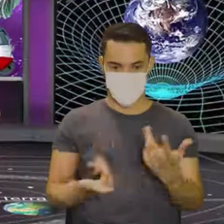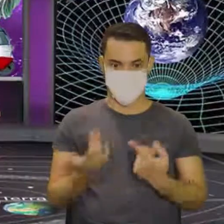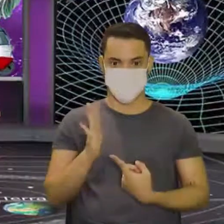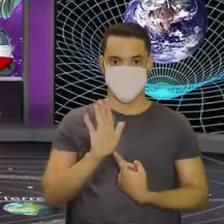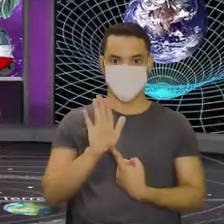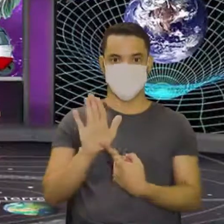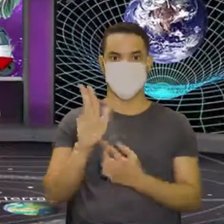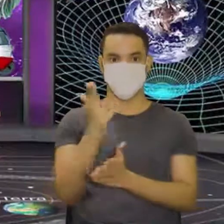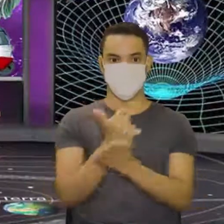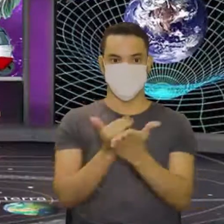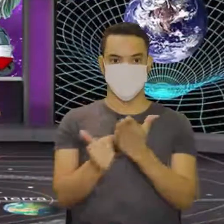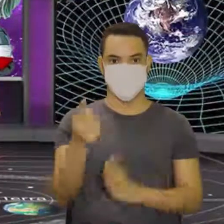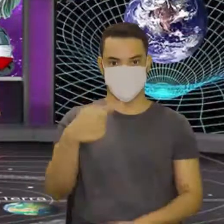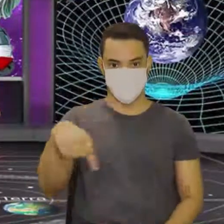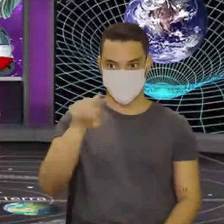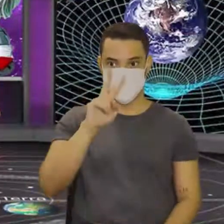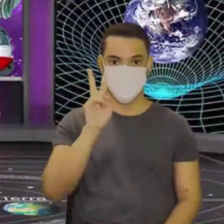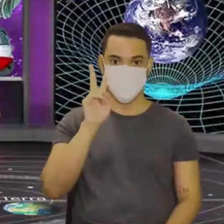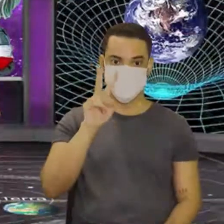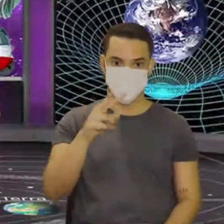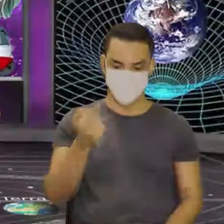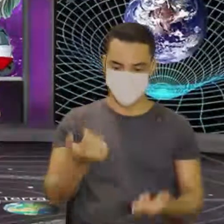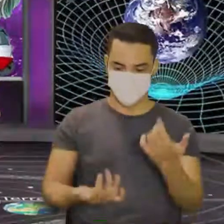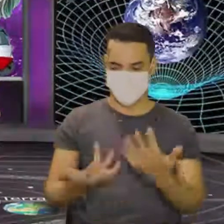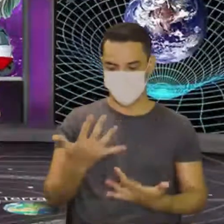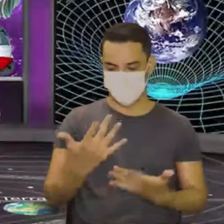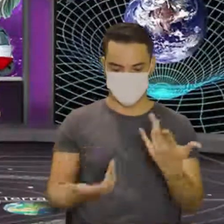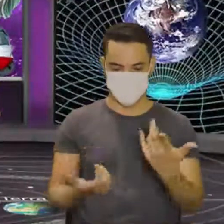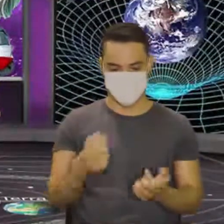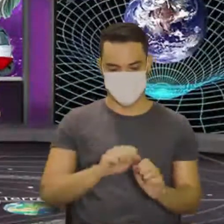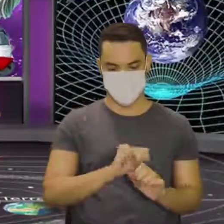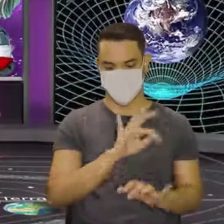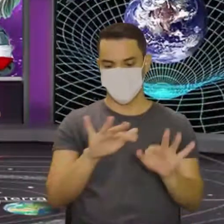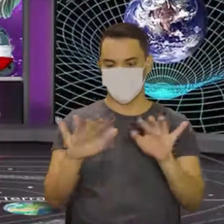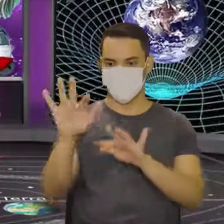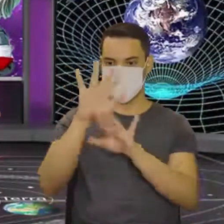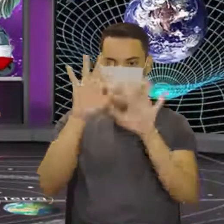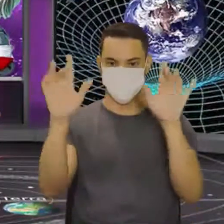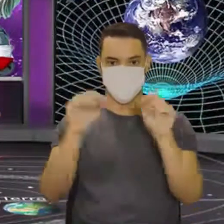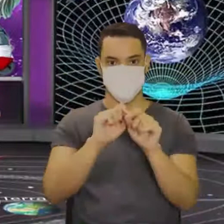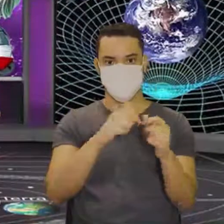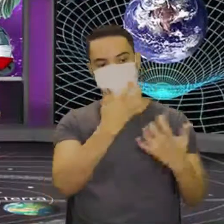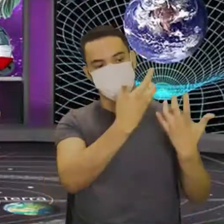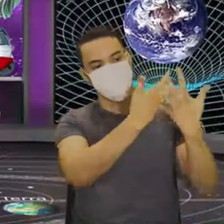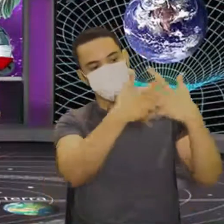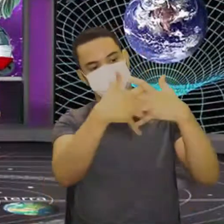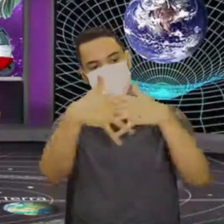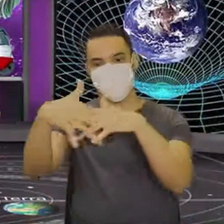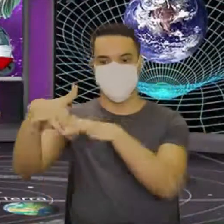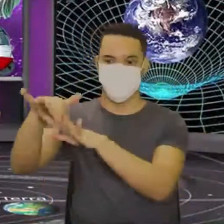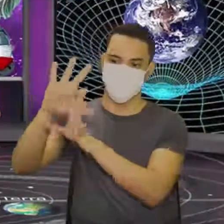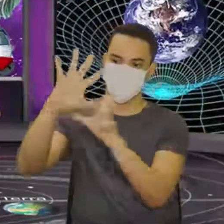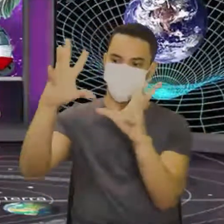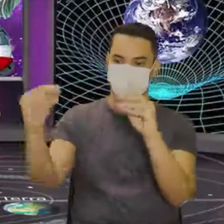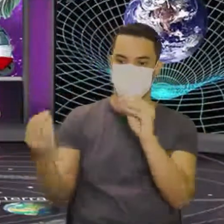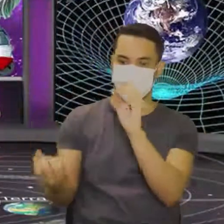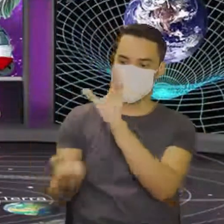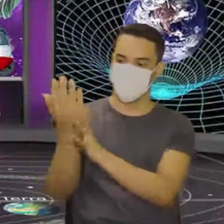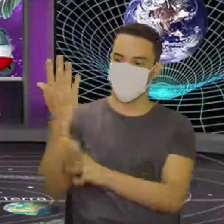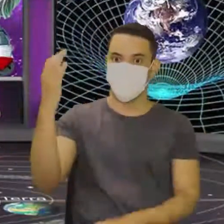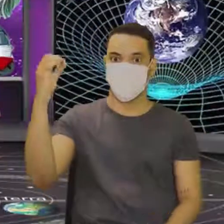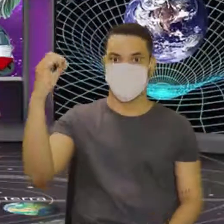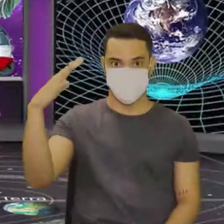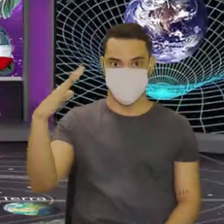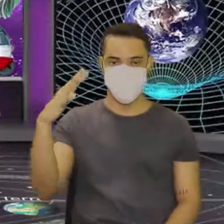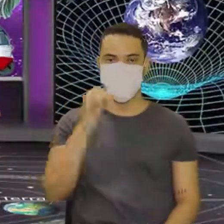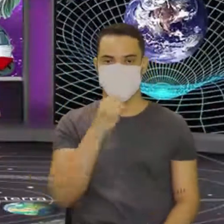para vocês e nós vimos lá a caldeirinha que aquece e faz lá todo um processo para ter uma geração de